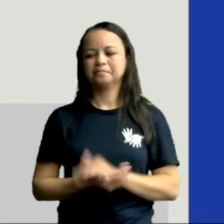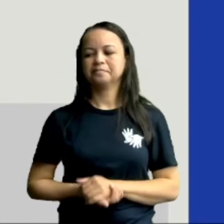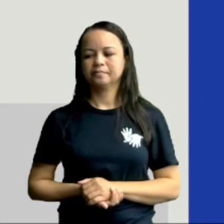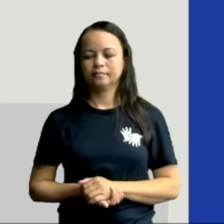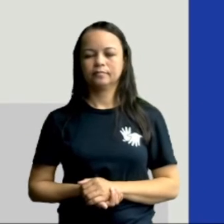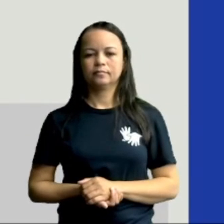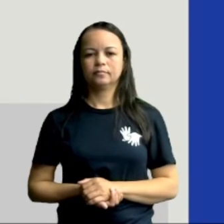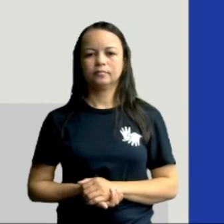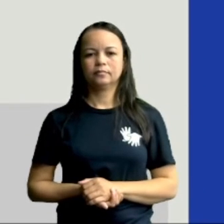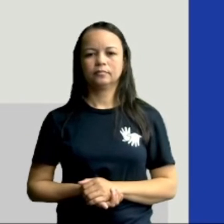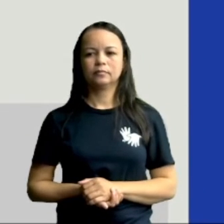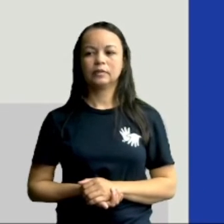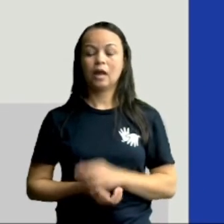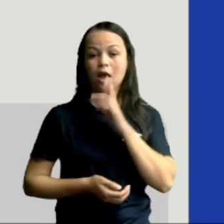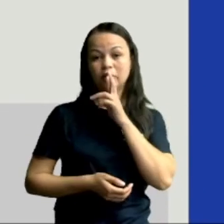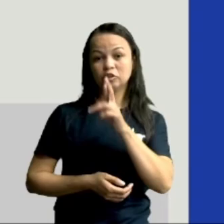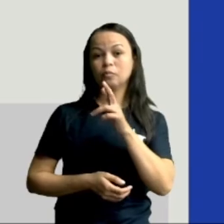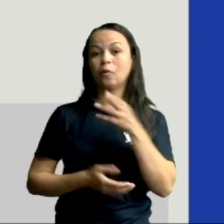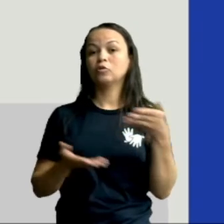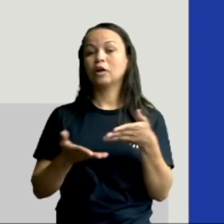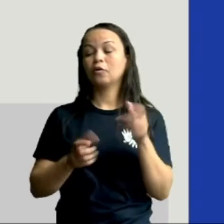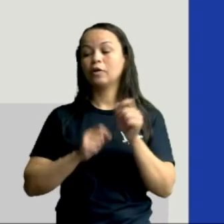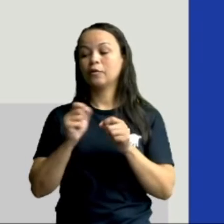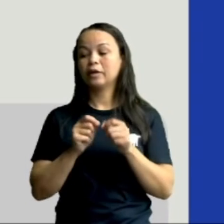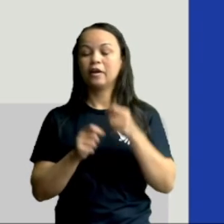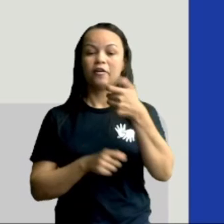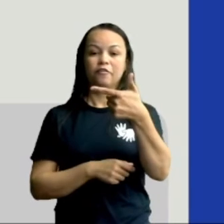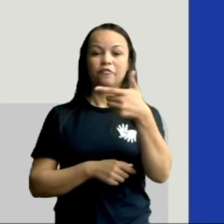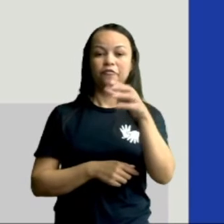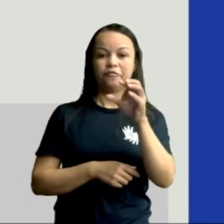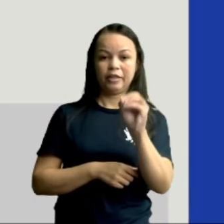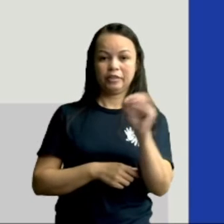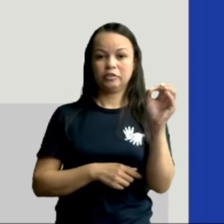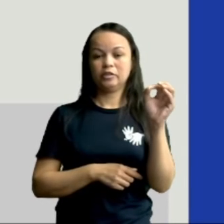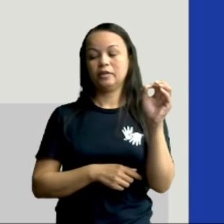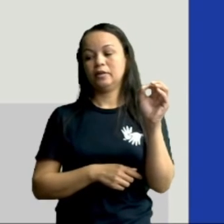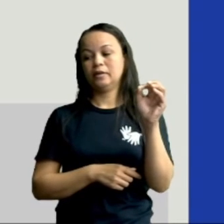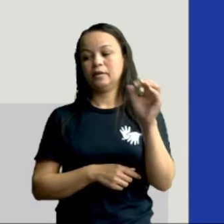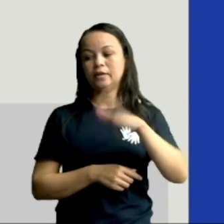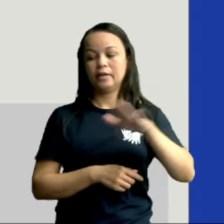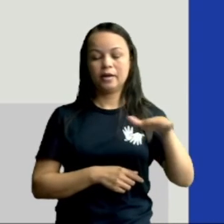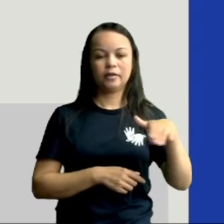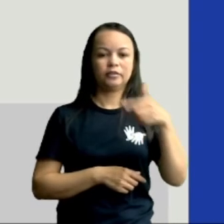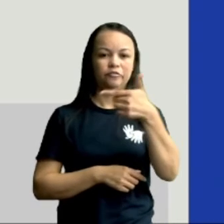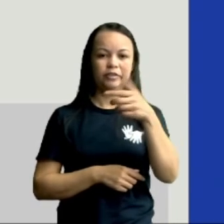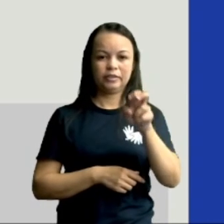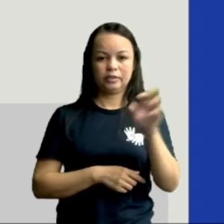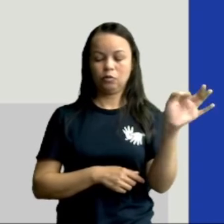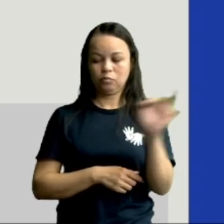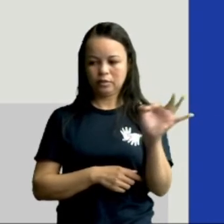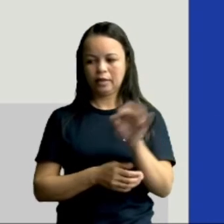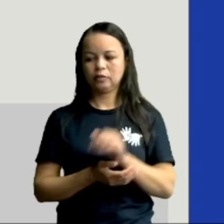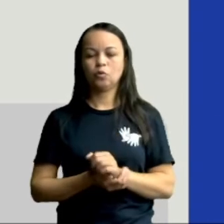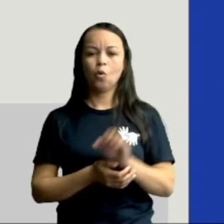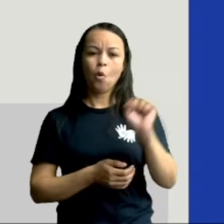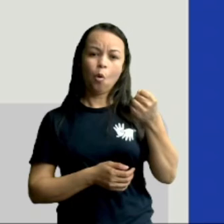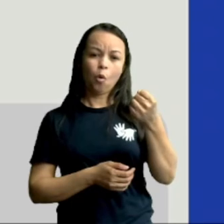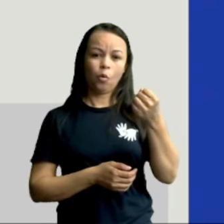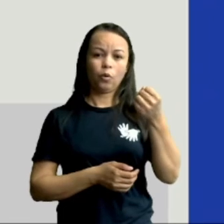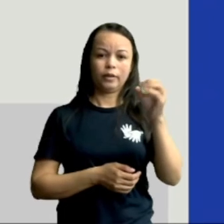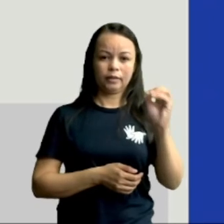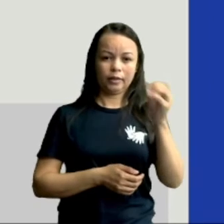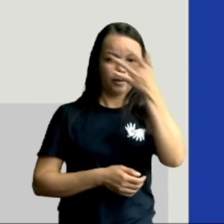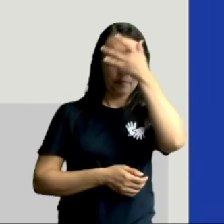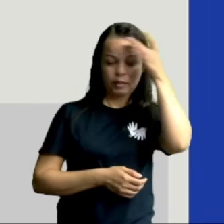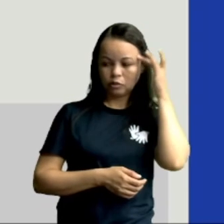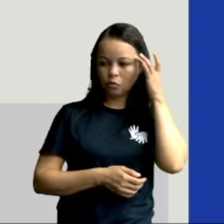Vamos seguir. Então, a nossa resposta, 20 crianças, 25%, retângulo amarelo. 80